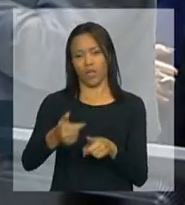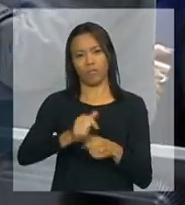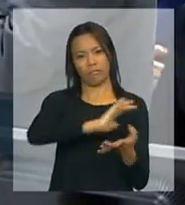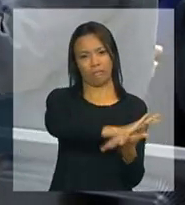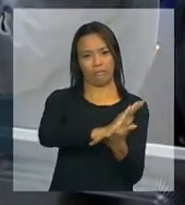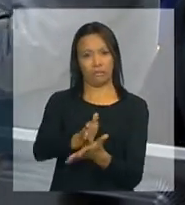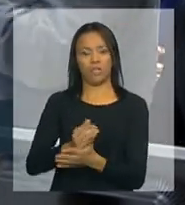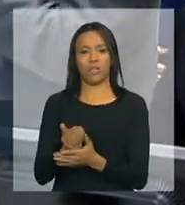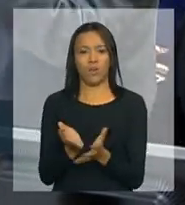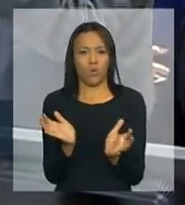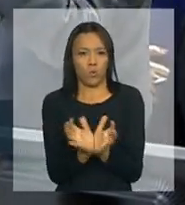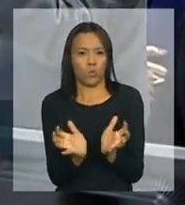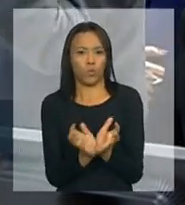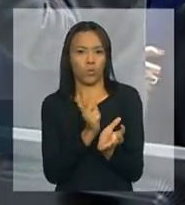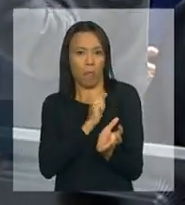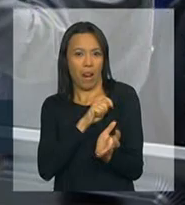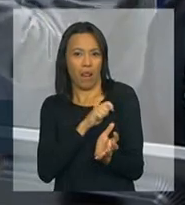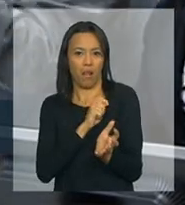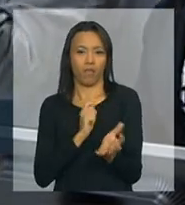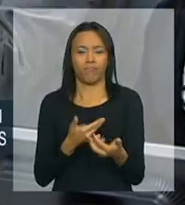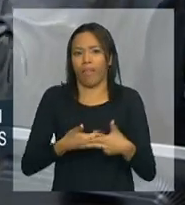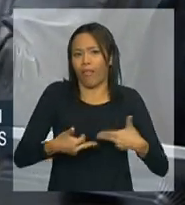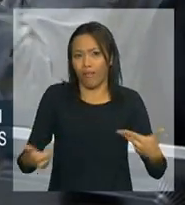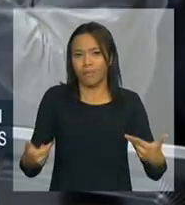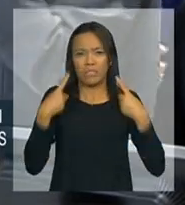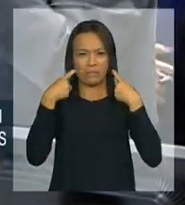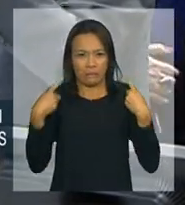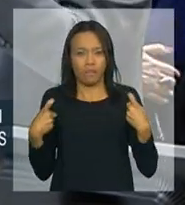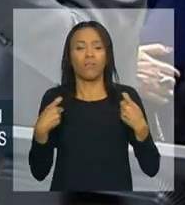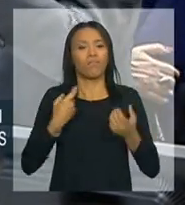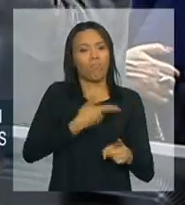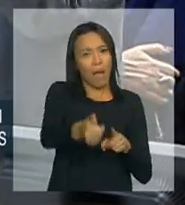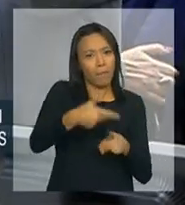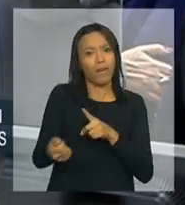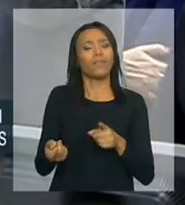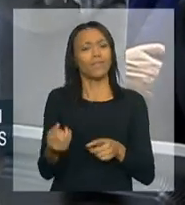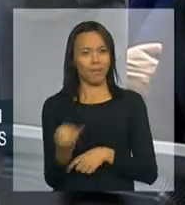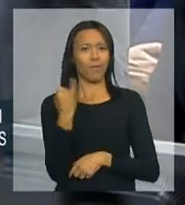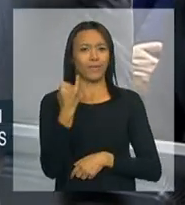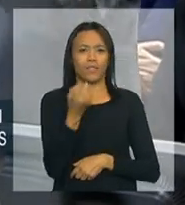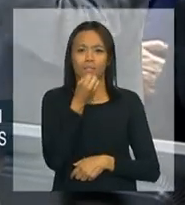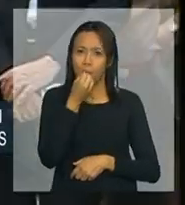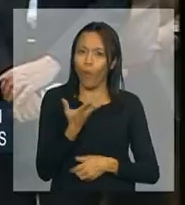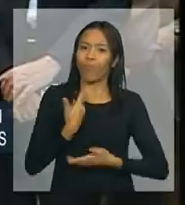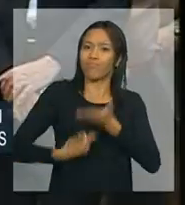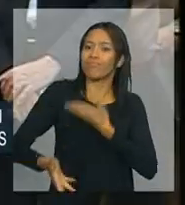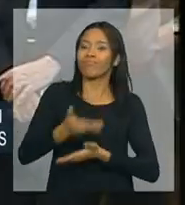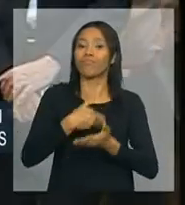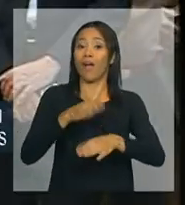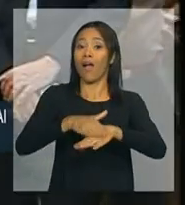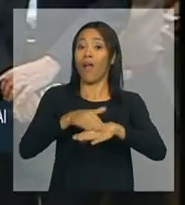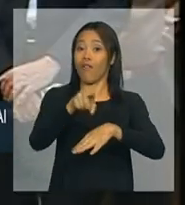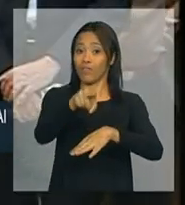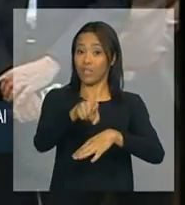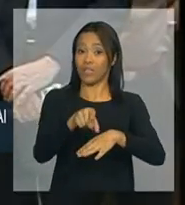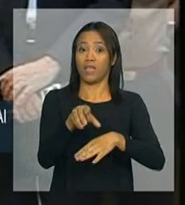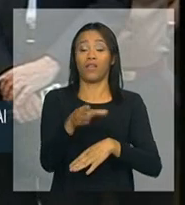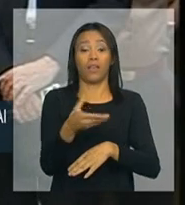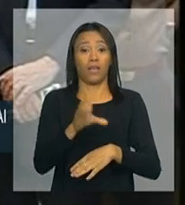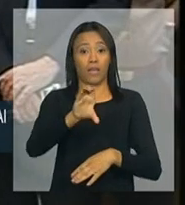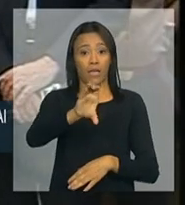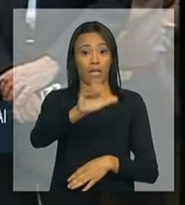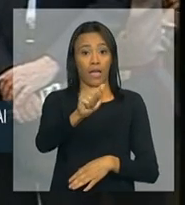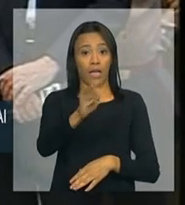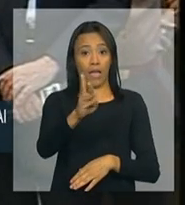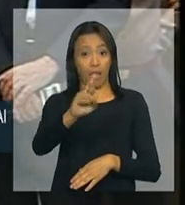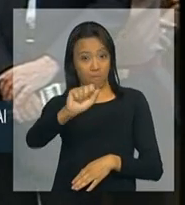governador tem mostrado e com, com essa fraternidade que nós temos. Acho que, Sérgio, você está dando uma lição para o Brasil muito importante, como a gente deve lidar